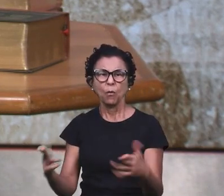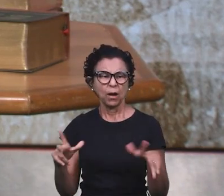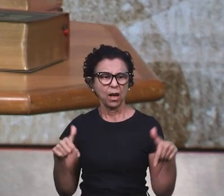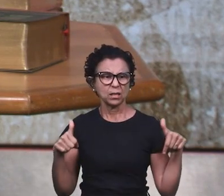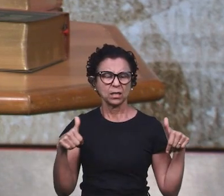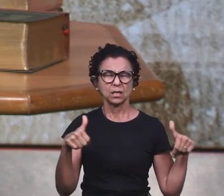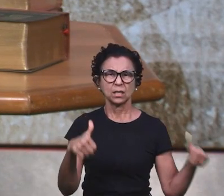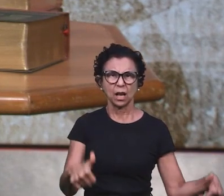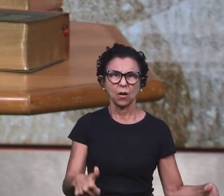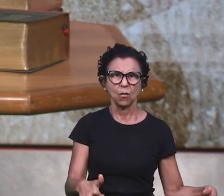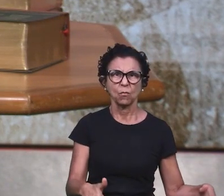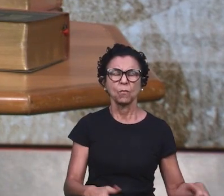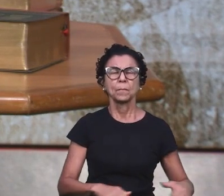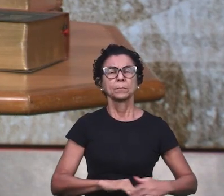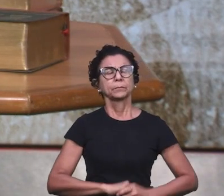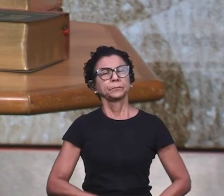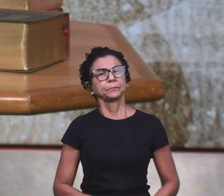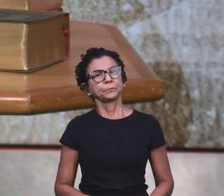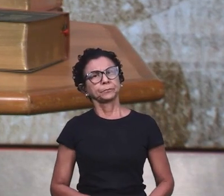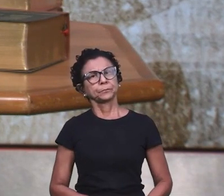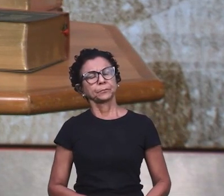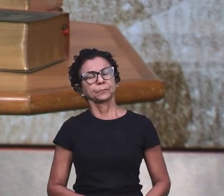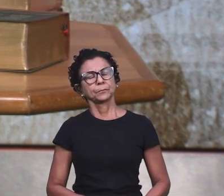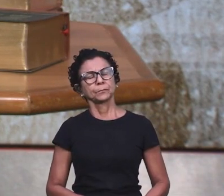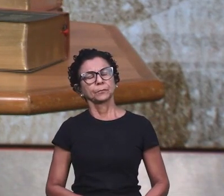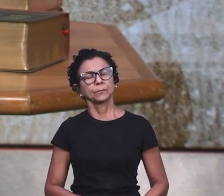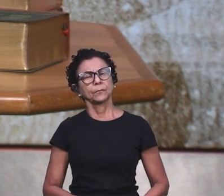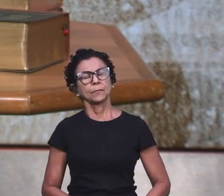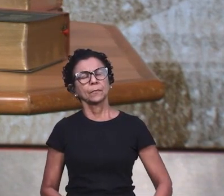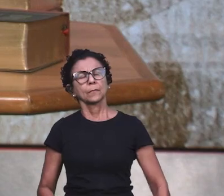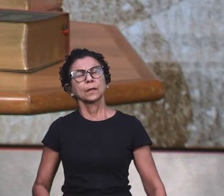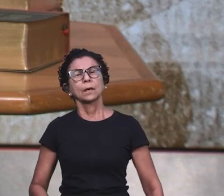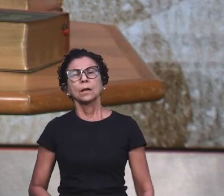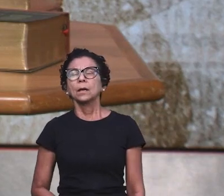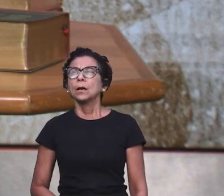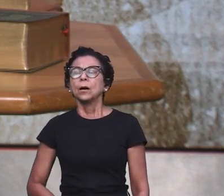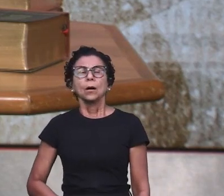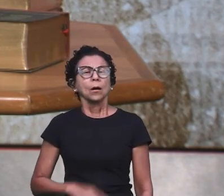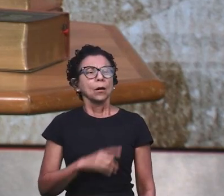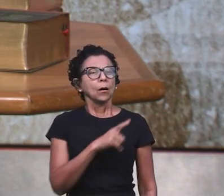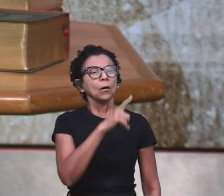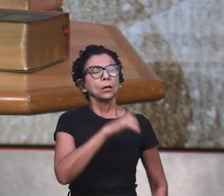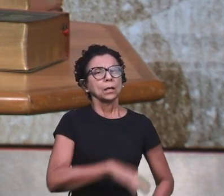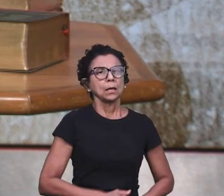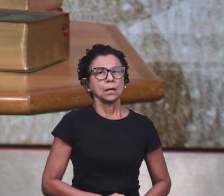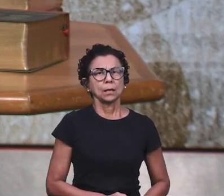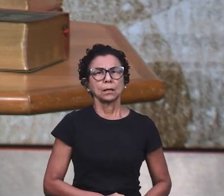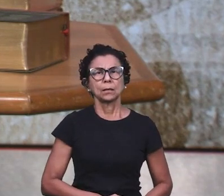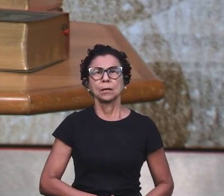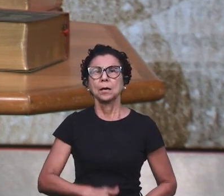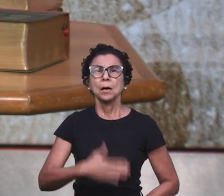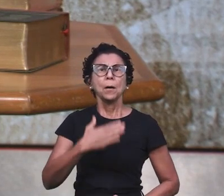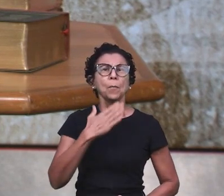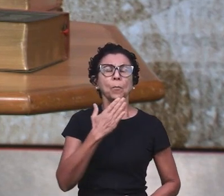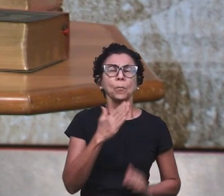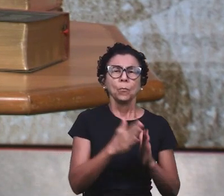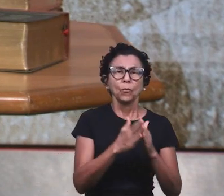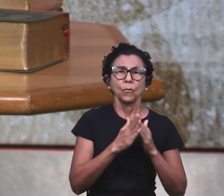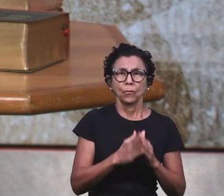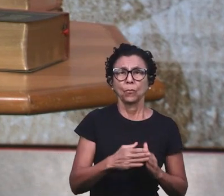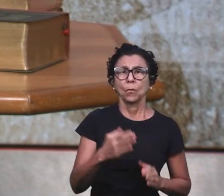Faraó chamou a Moisés e a Arão e disse: rogai ao Senhor que tire as rãs de mim e do meu